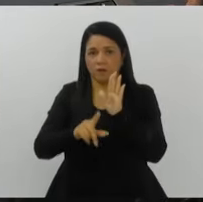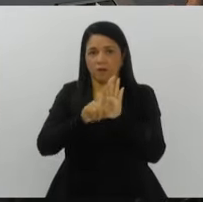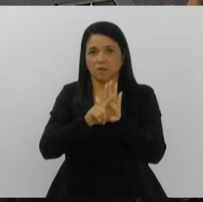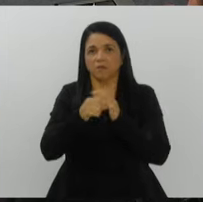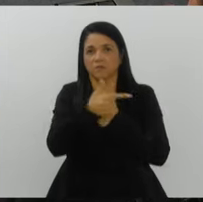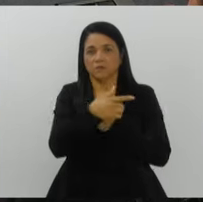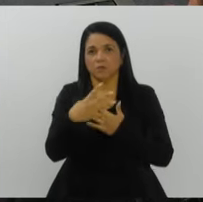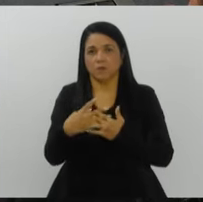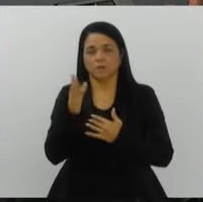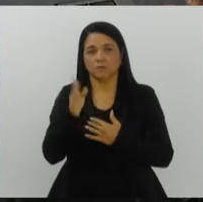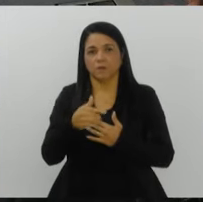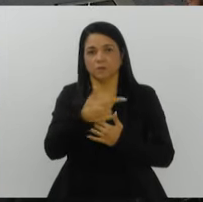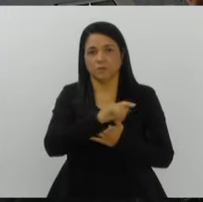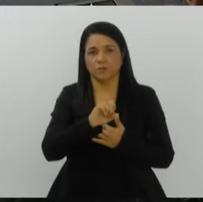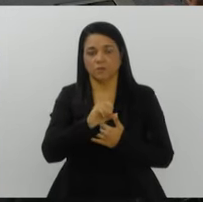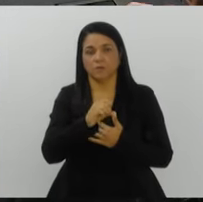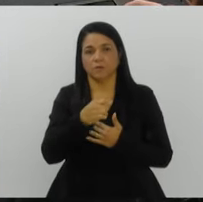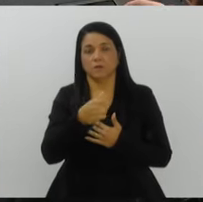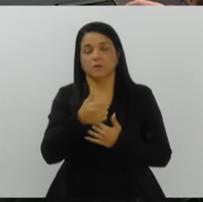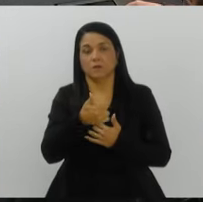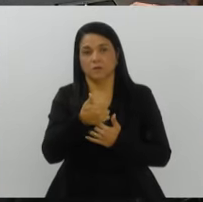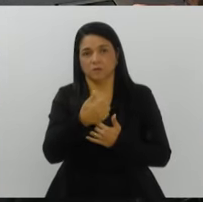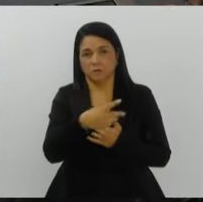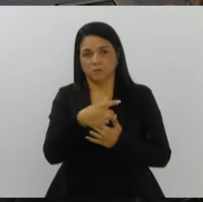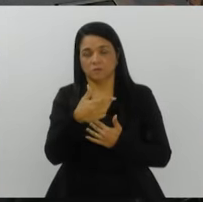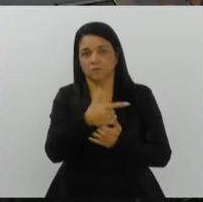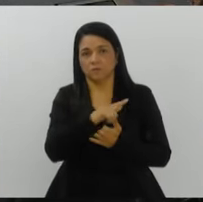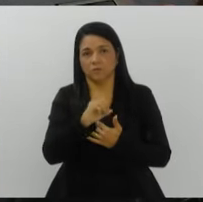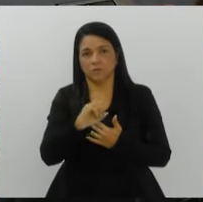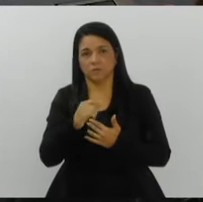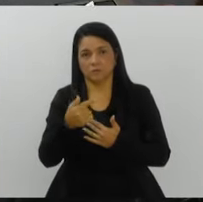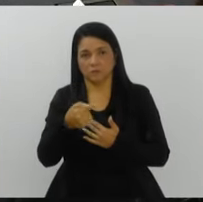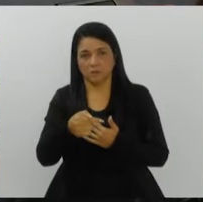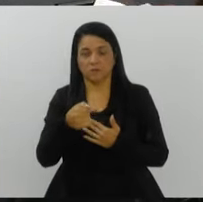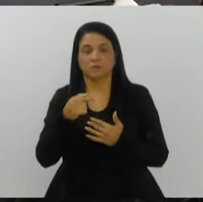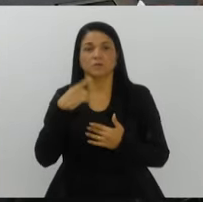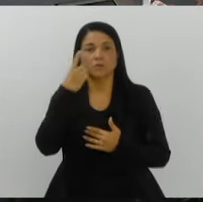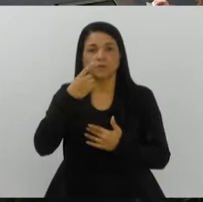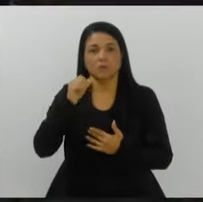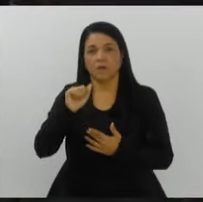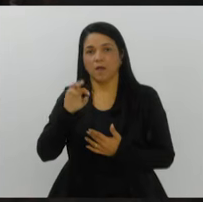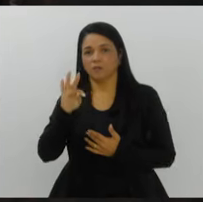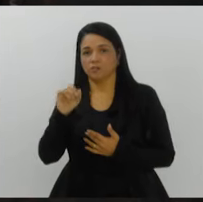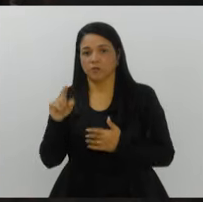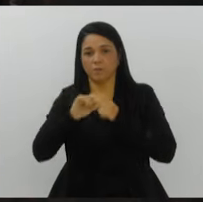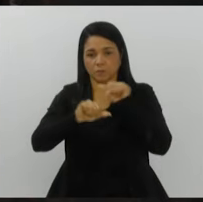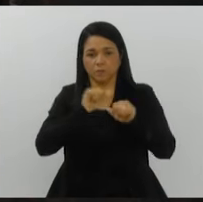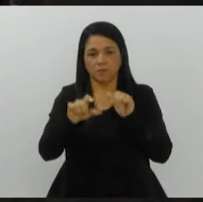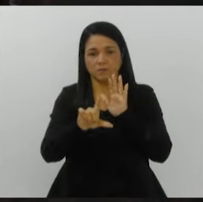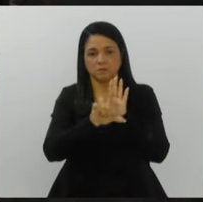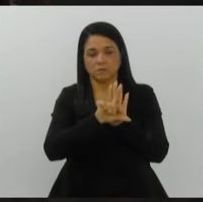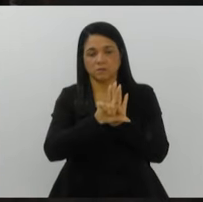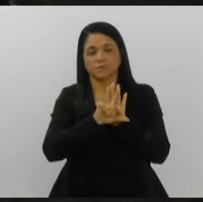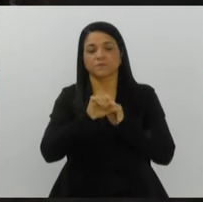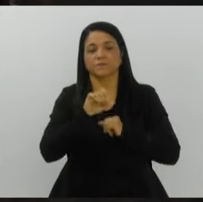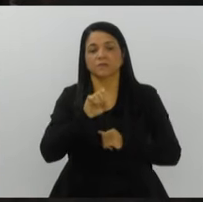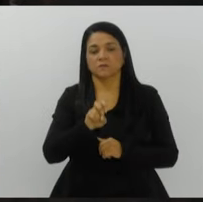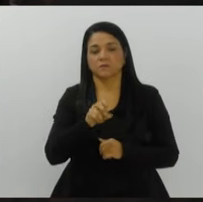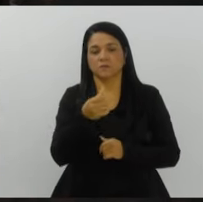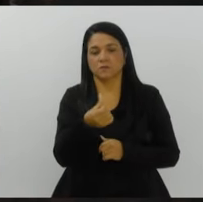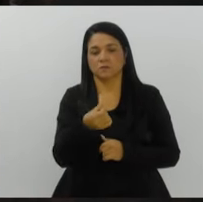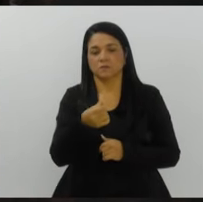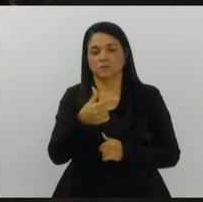número 2413, de 2017, de autoria do deputado Átila Nunes, que altera a lei número 6.928, de 1º de